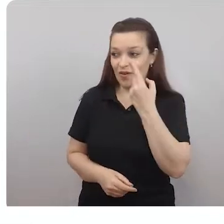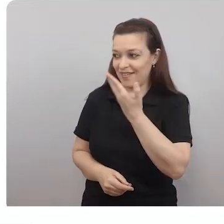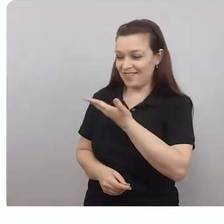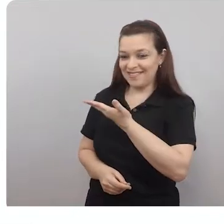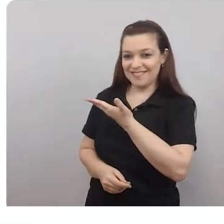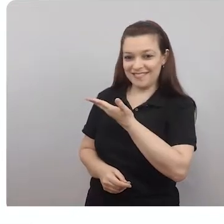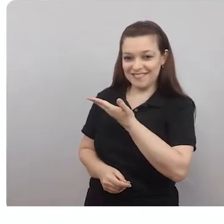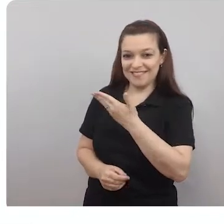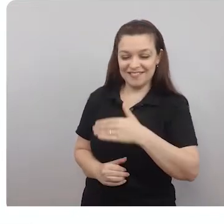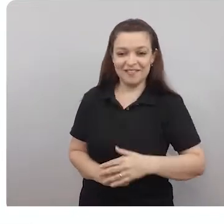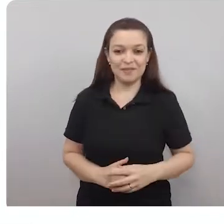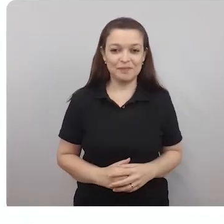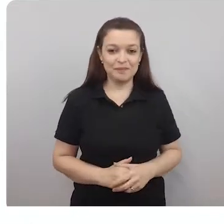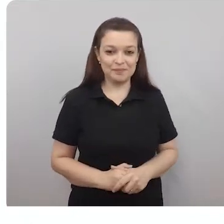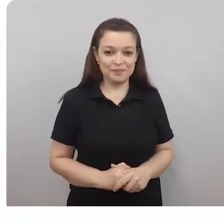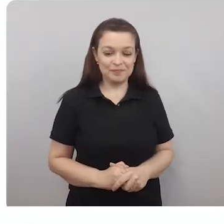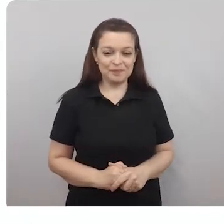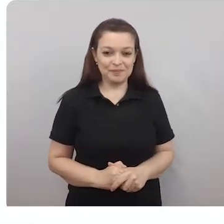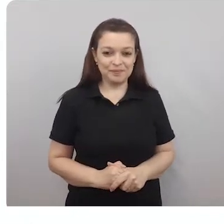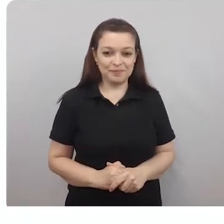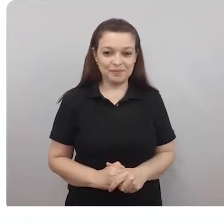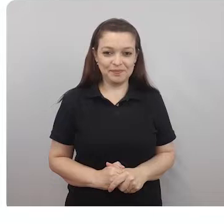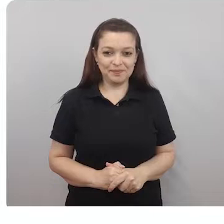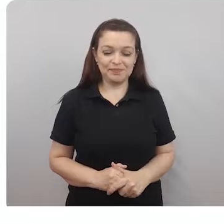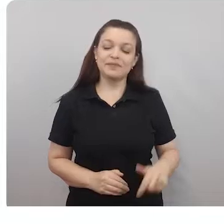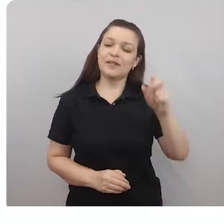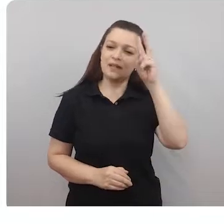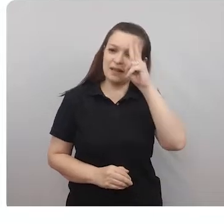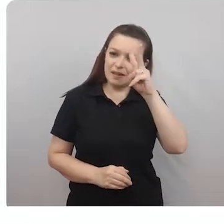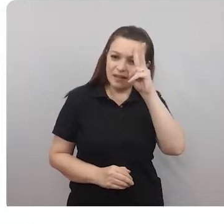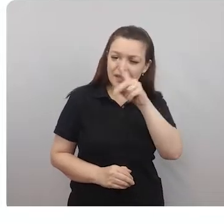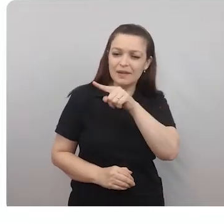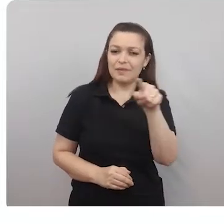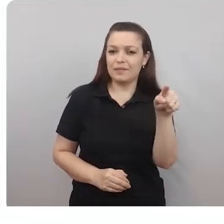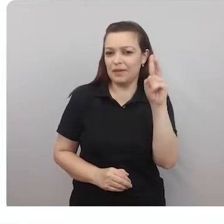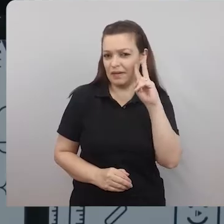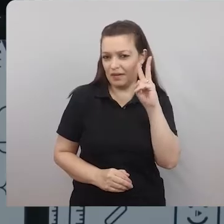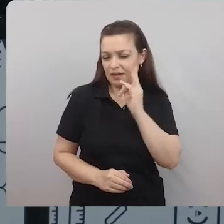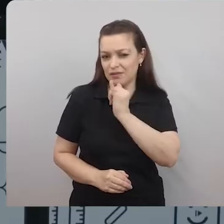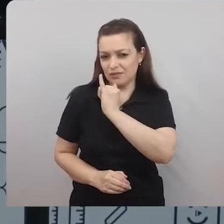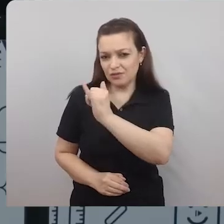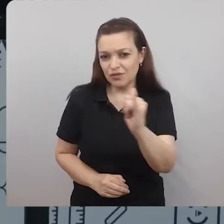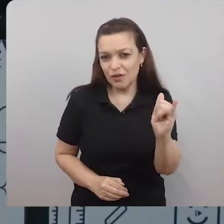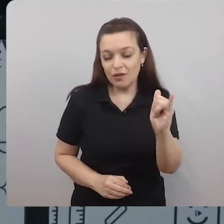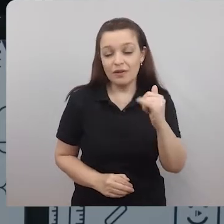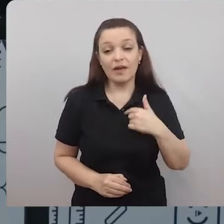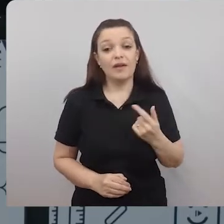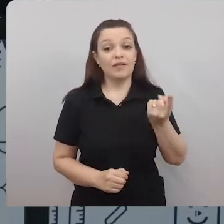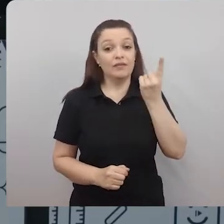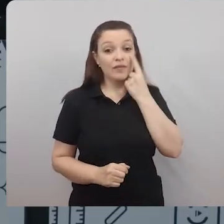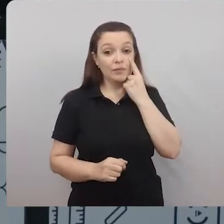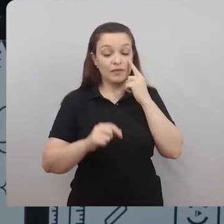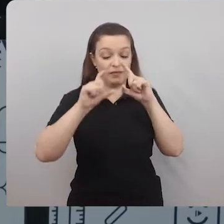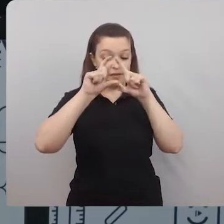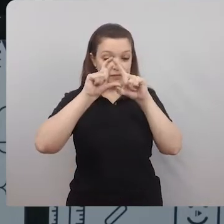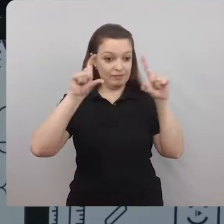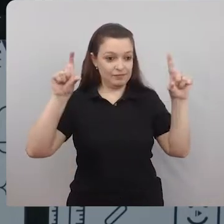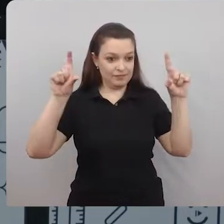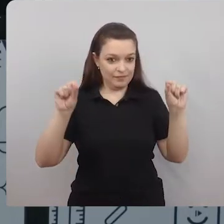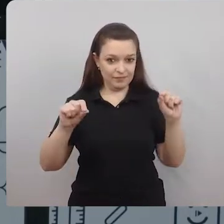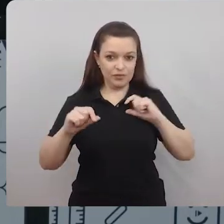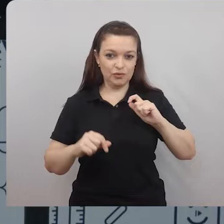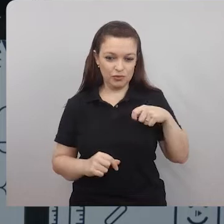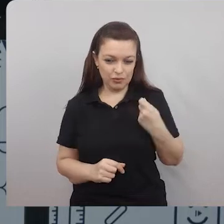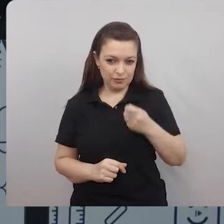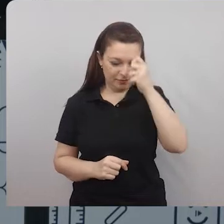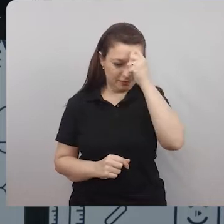são diferentes. Muito bem, vocês lembram dessa história? Vamos relembrar essa tirinha